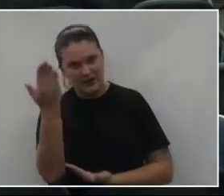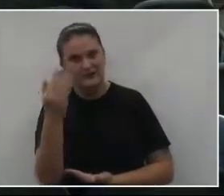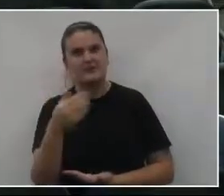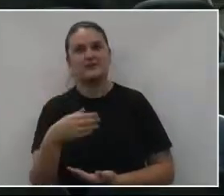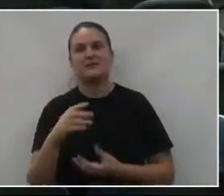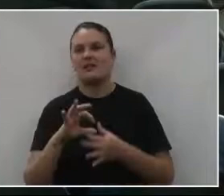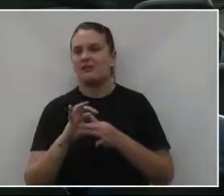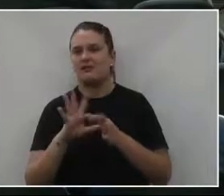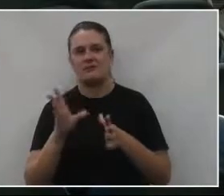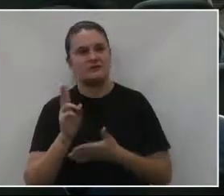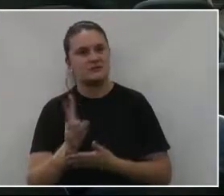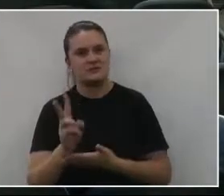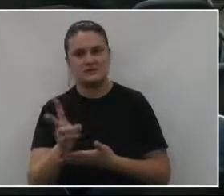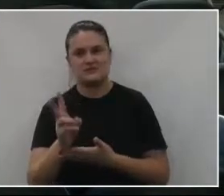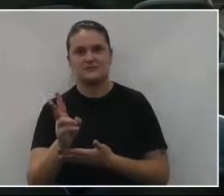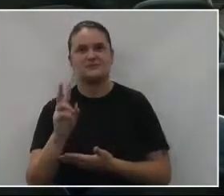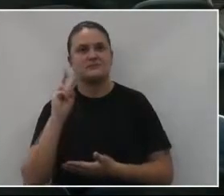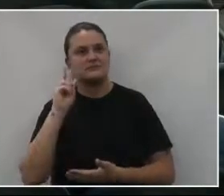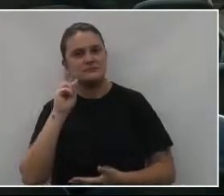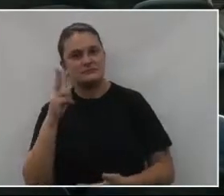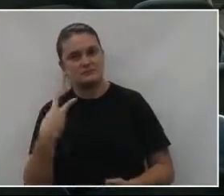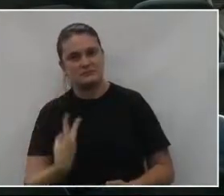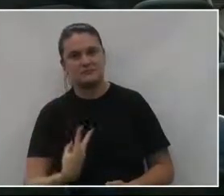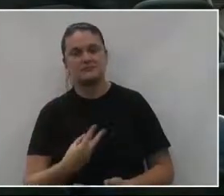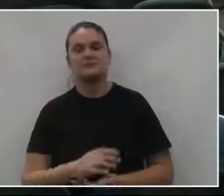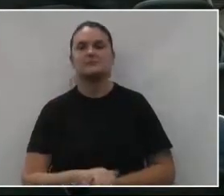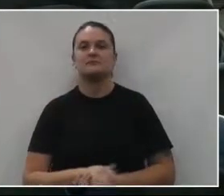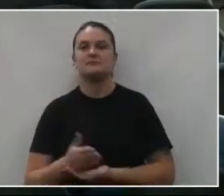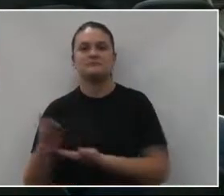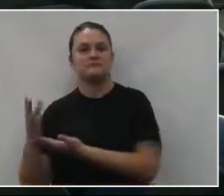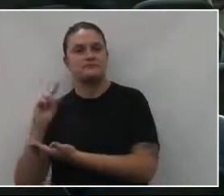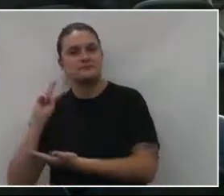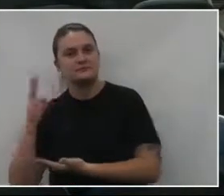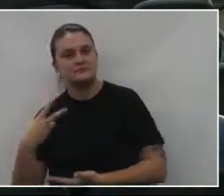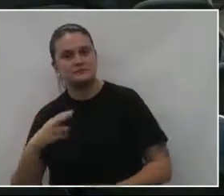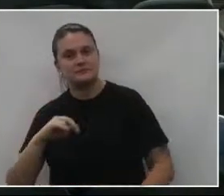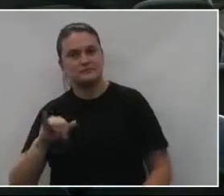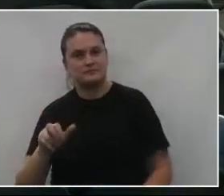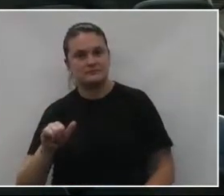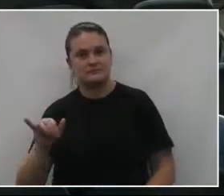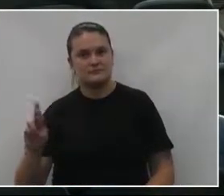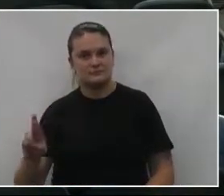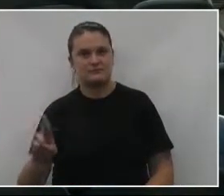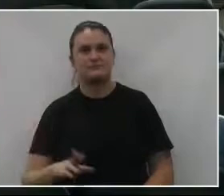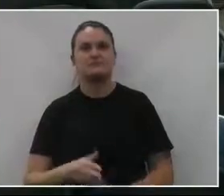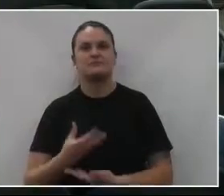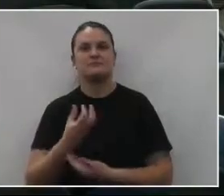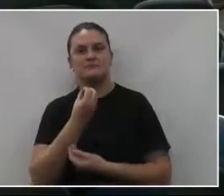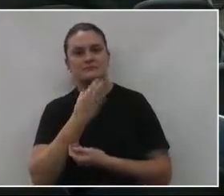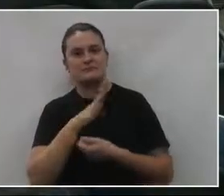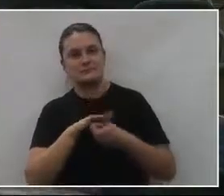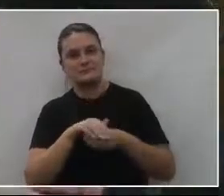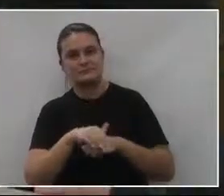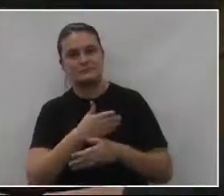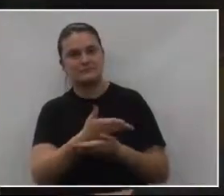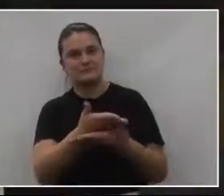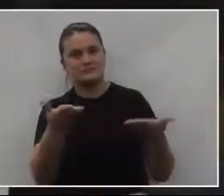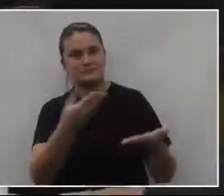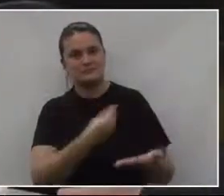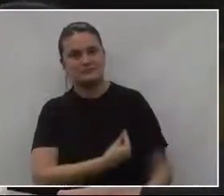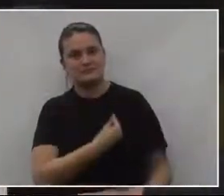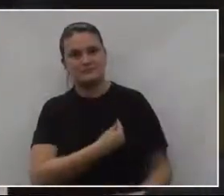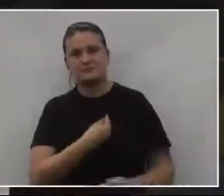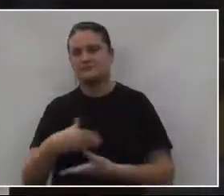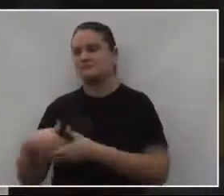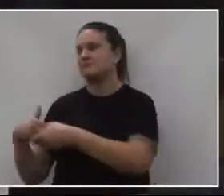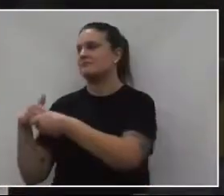à disposição. A senhora é vereadora também. Com a palavra, o vereador Jair Brunhago. Uma boa noite a todas e a todos. Quero cumprimentar o